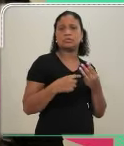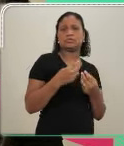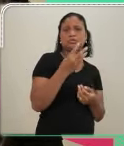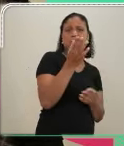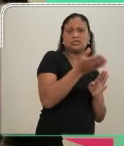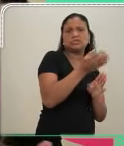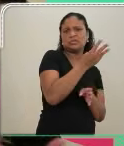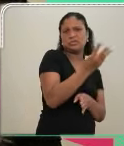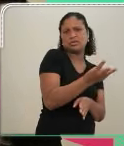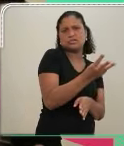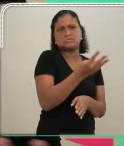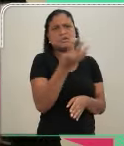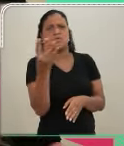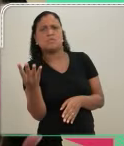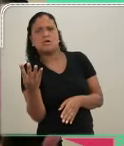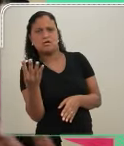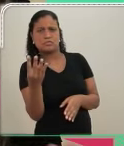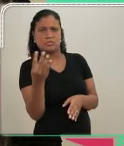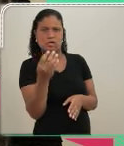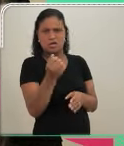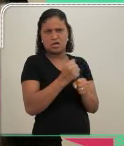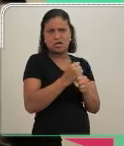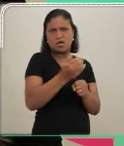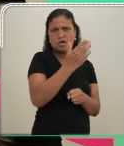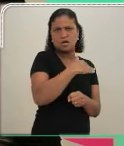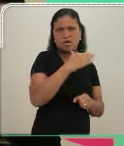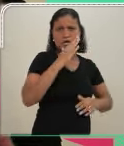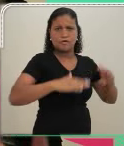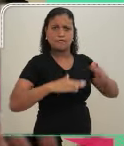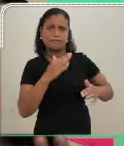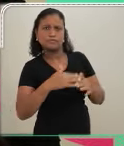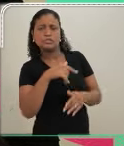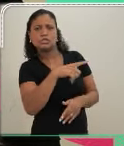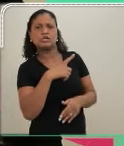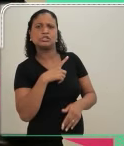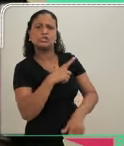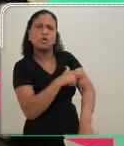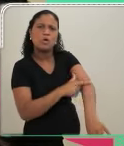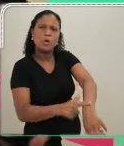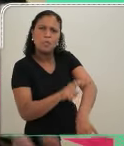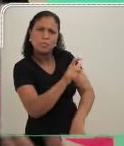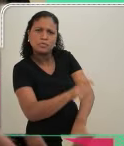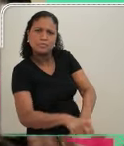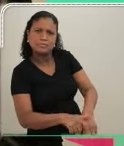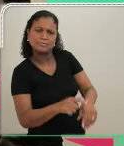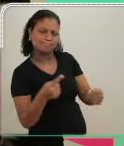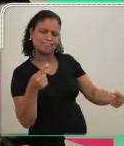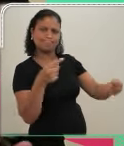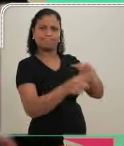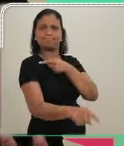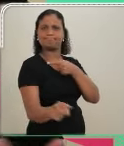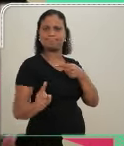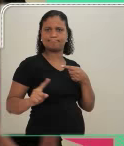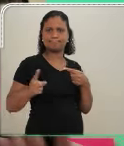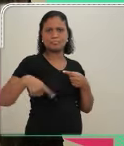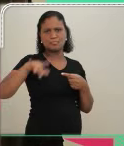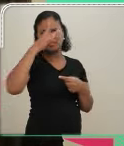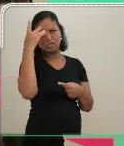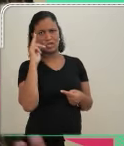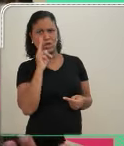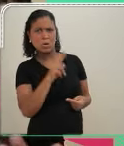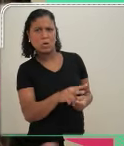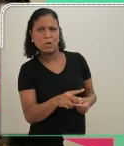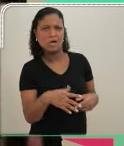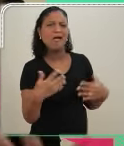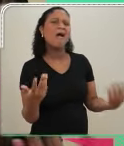Quando menor, com 3, 4 anos, às vezes ele tinha alguns comportamentos inadequados e as pessoas olhavam e ao invés